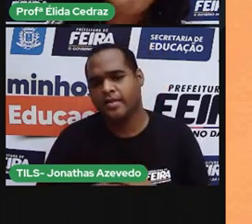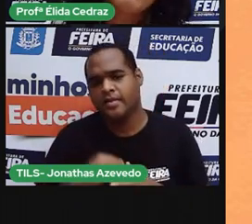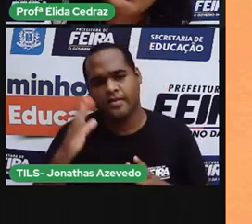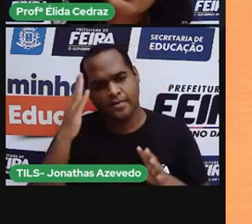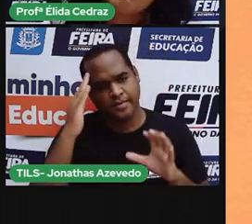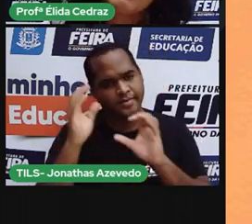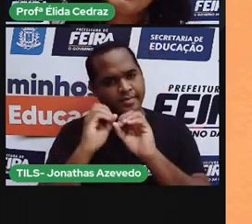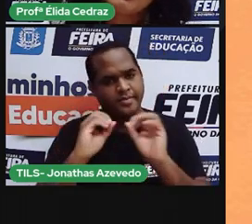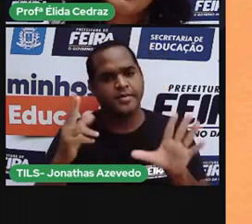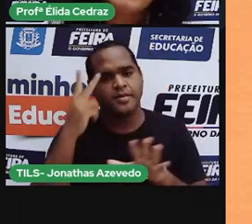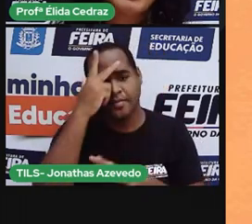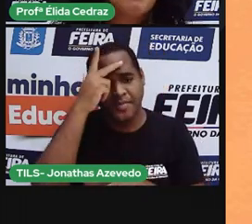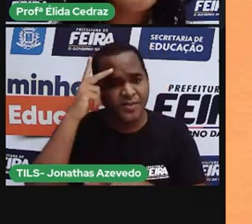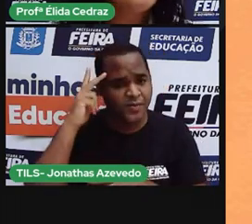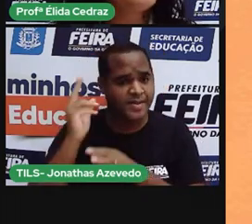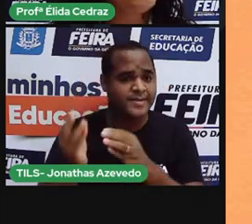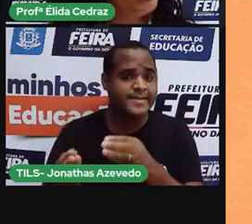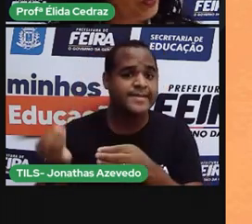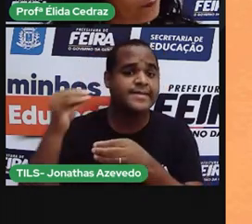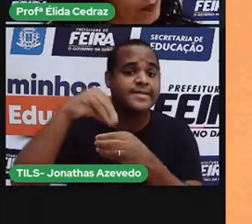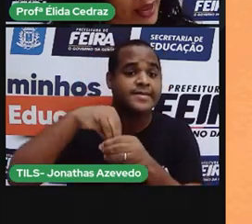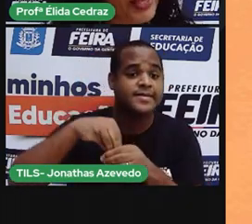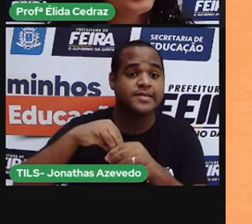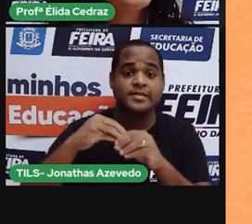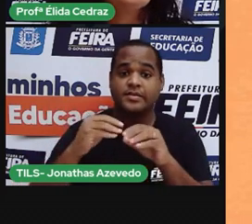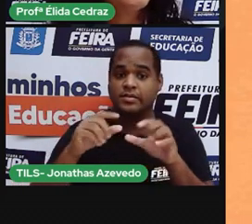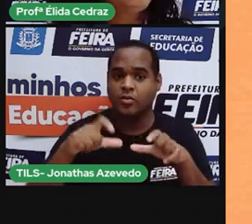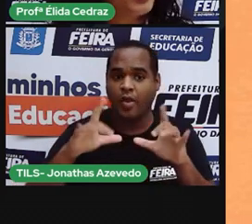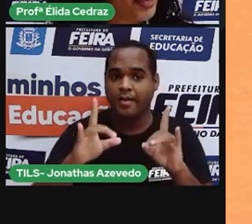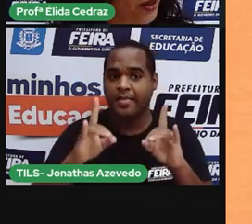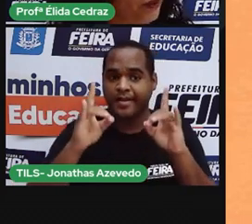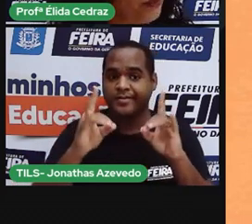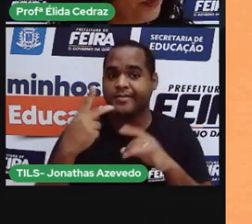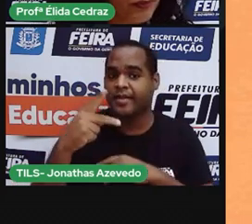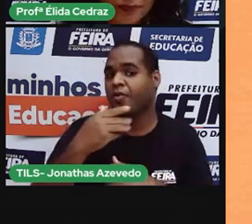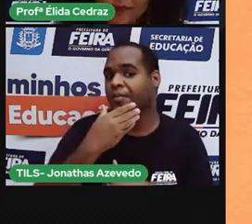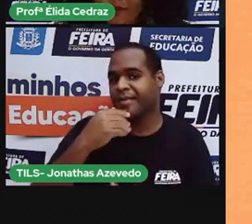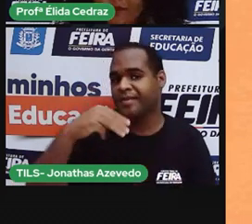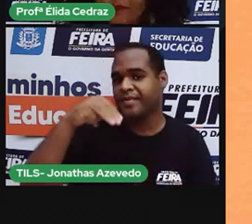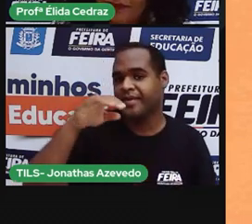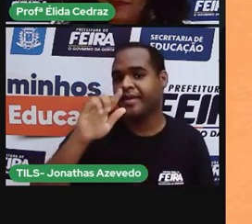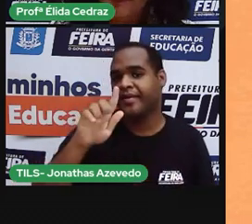descobriu quantas pessoas moram no prédio de seu Miguel?